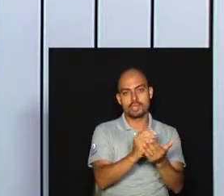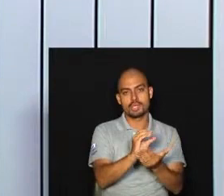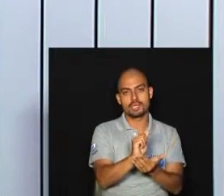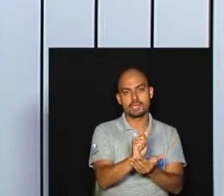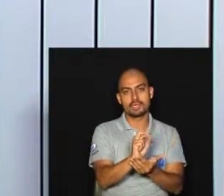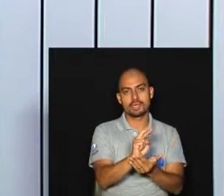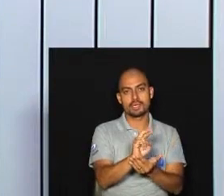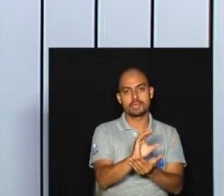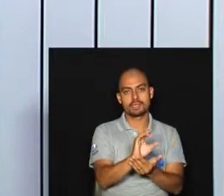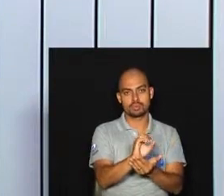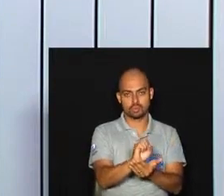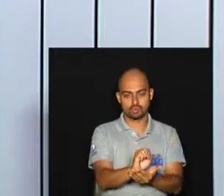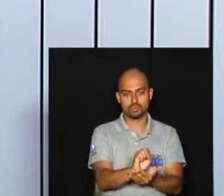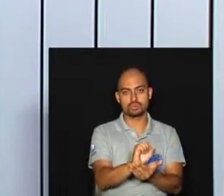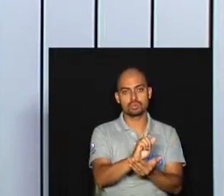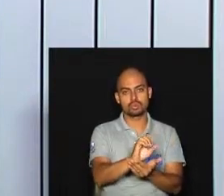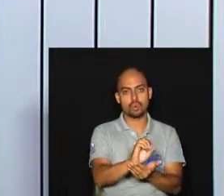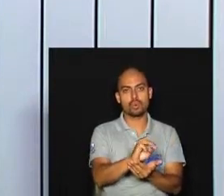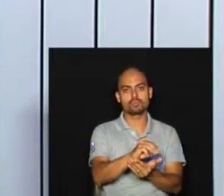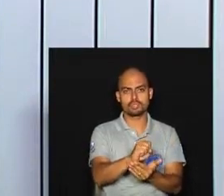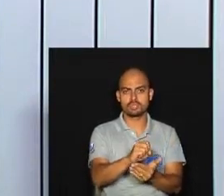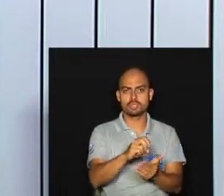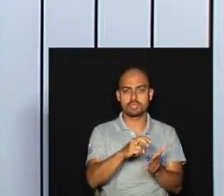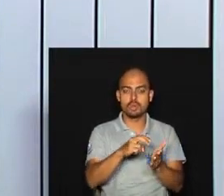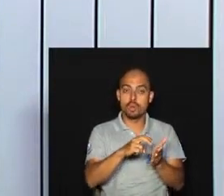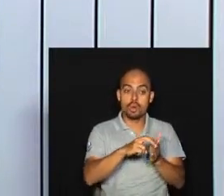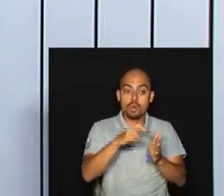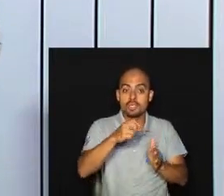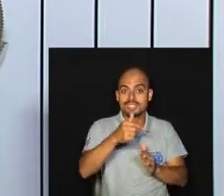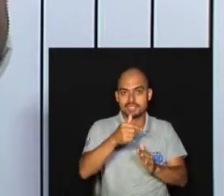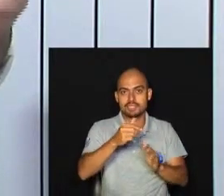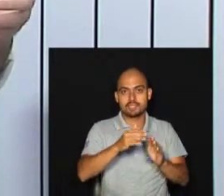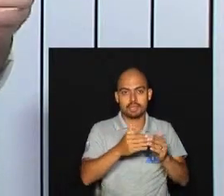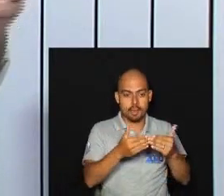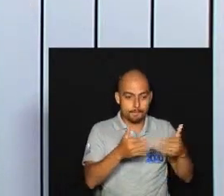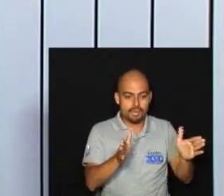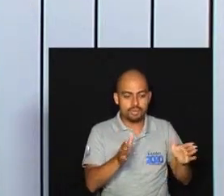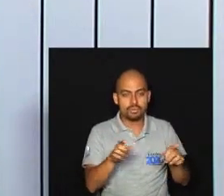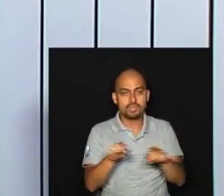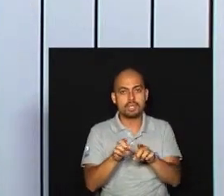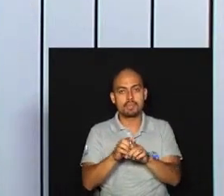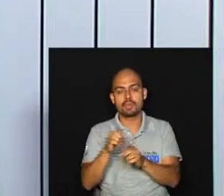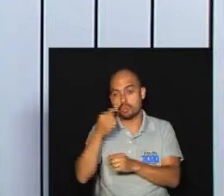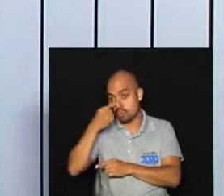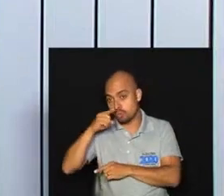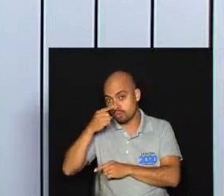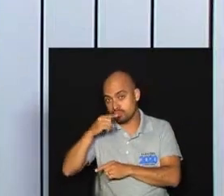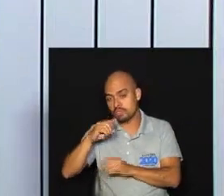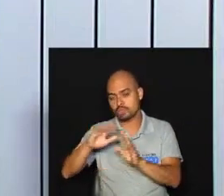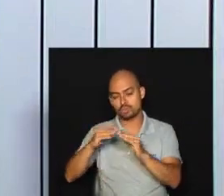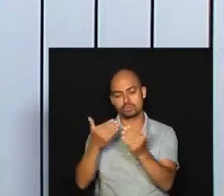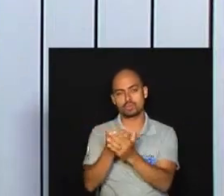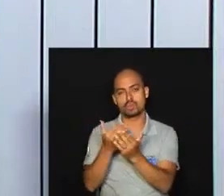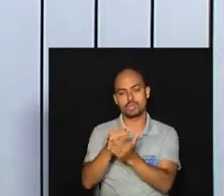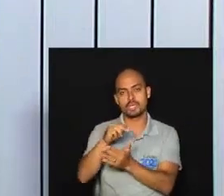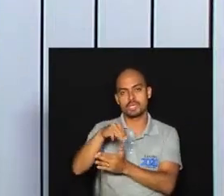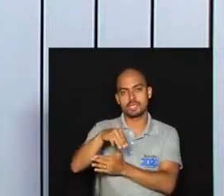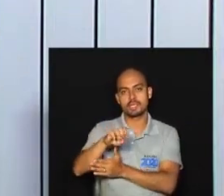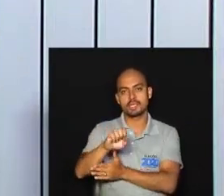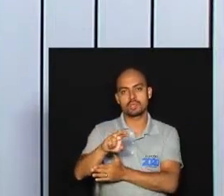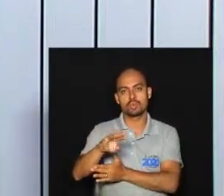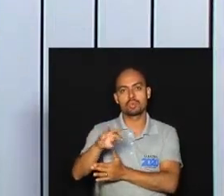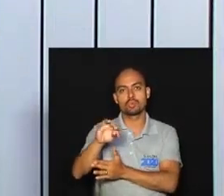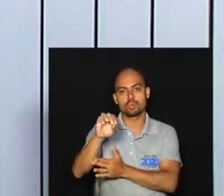com a abertura dos portões cedinho, logo às 7 horas da manhã. No distrito do Ouro Verde, no Colégio Newton Pimenta Neves,